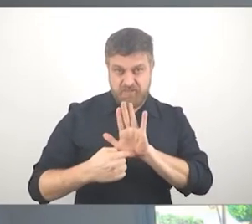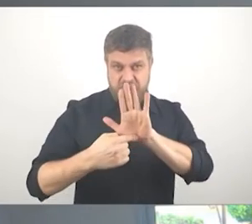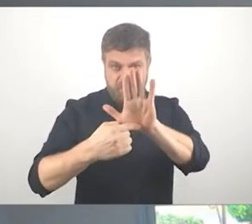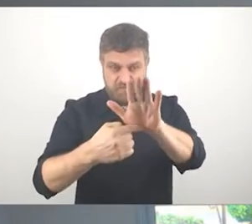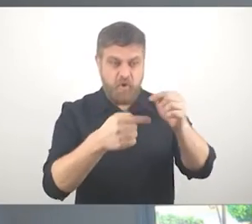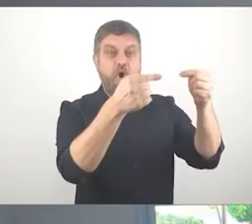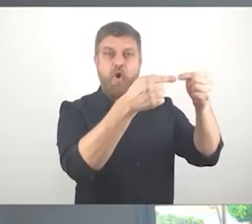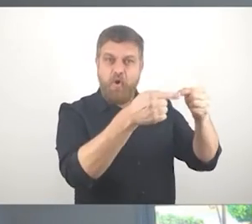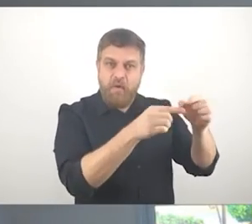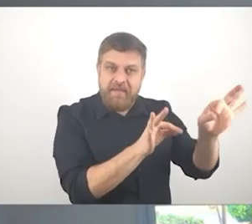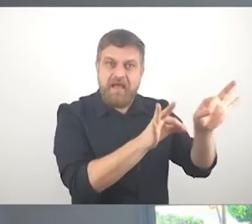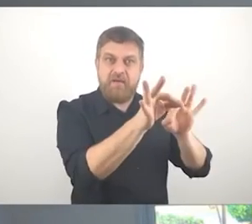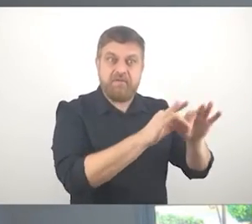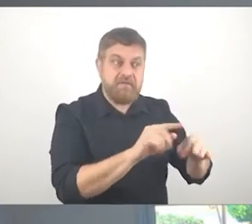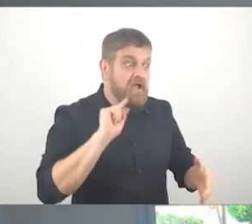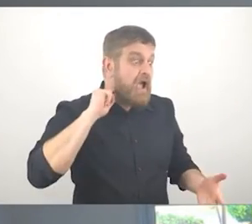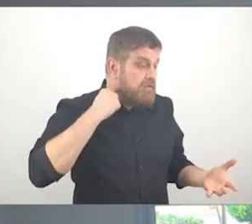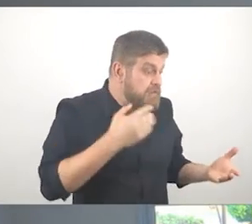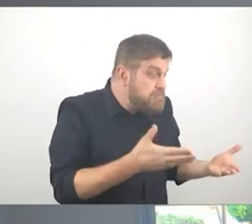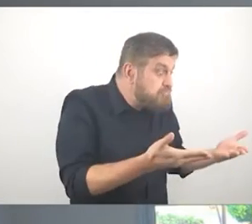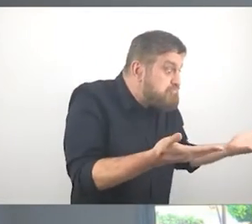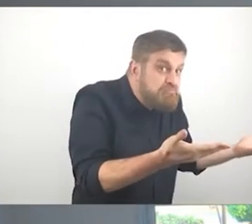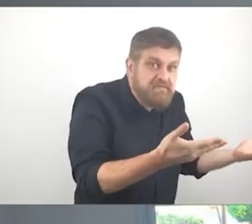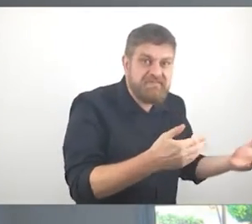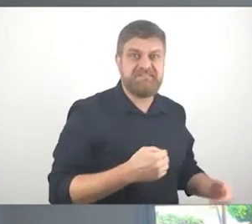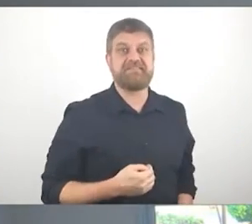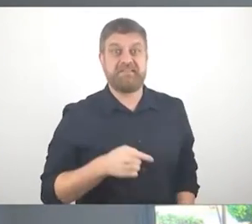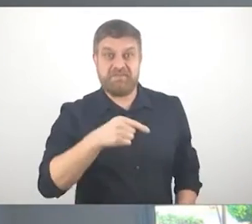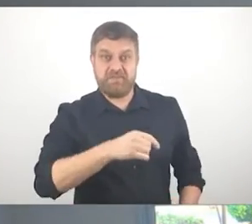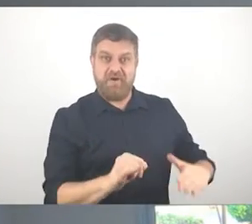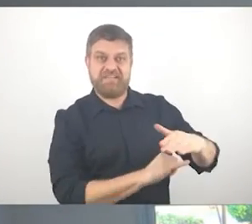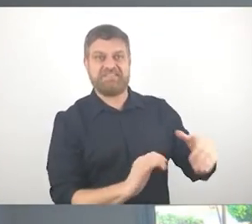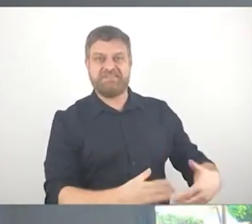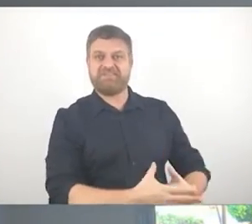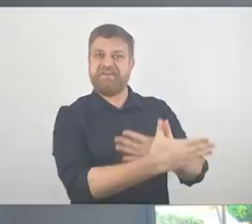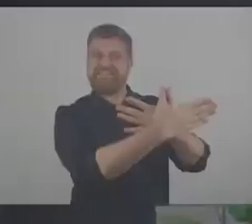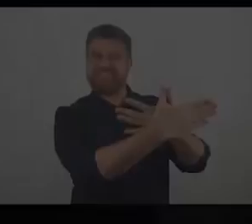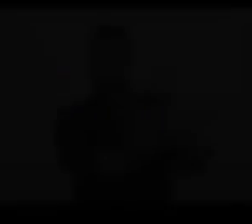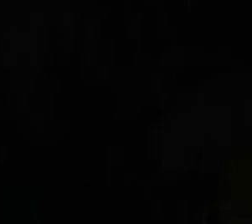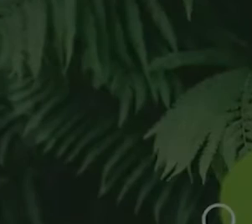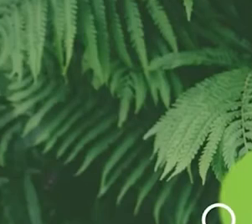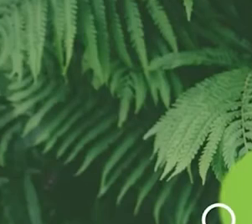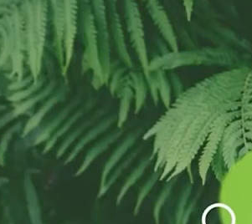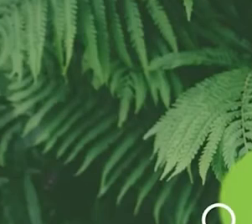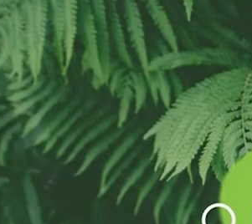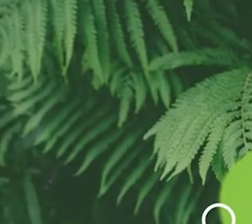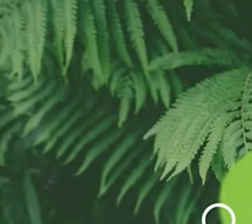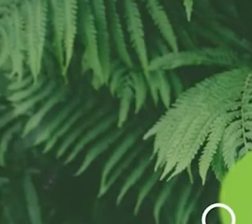gente fez faz parte do projeto Cadê o Lixo que estava aqui, do Instituto Estre.